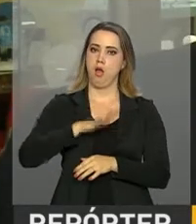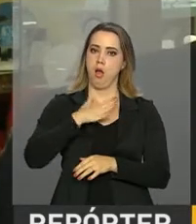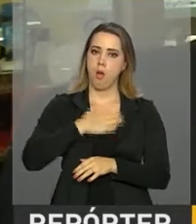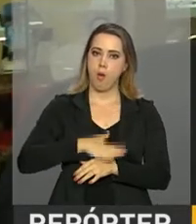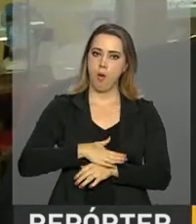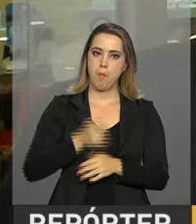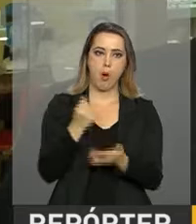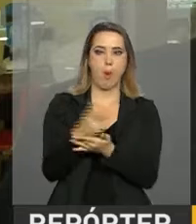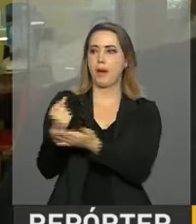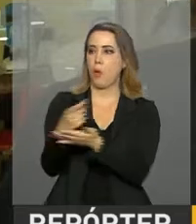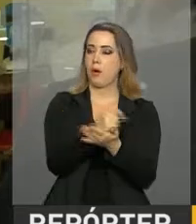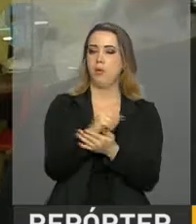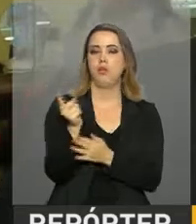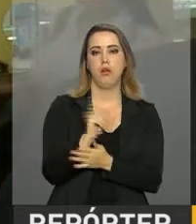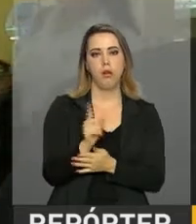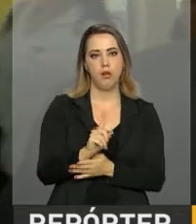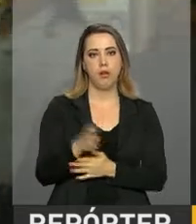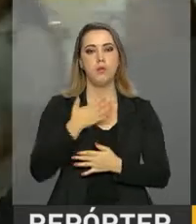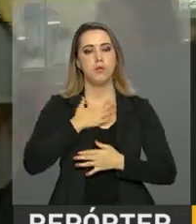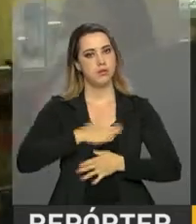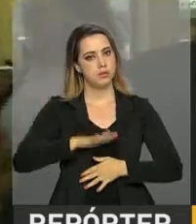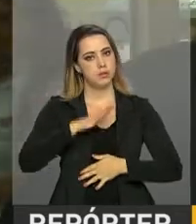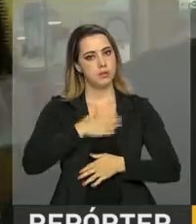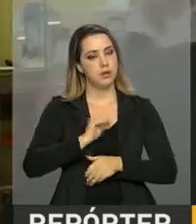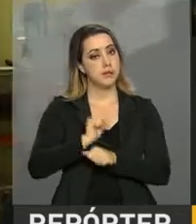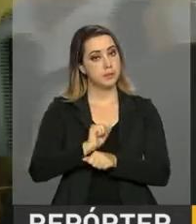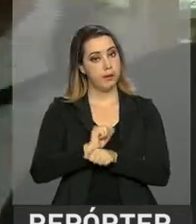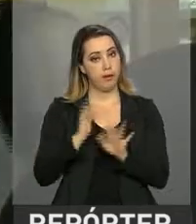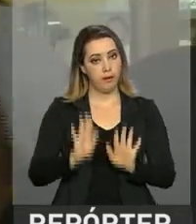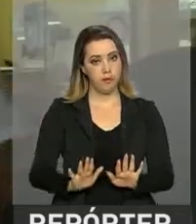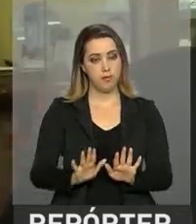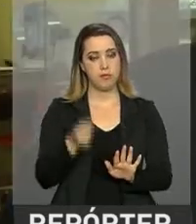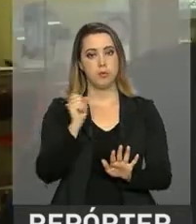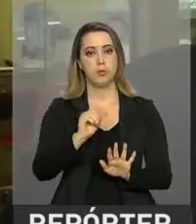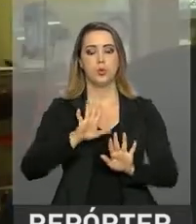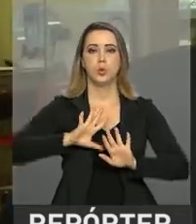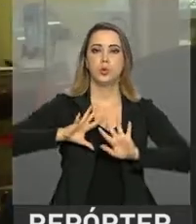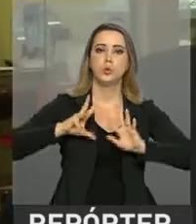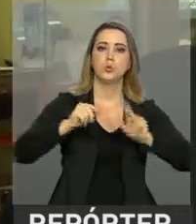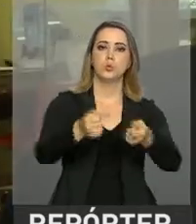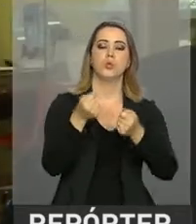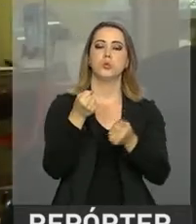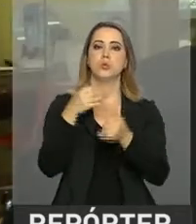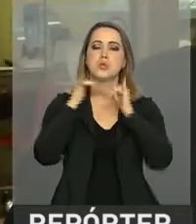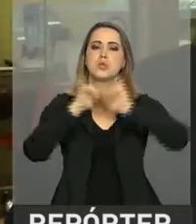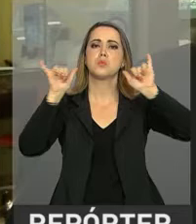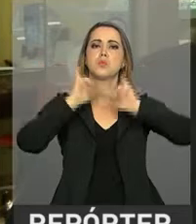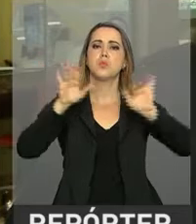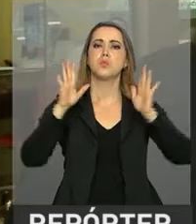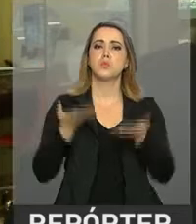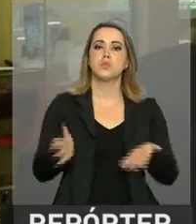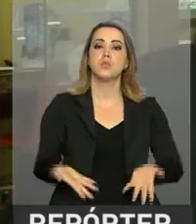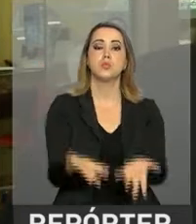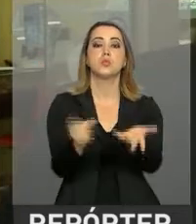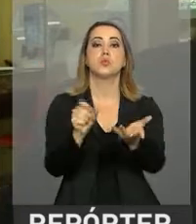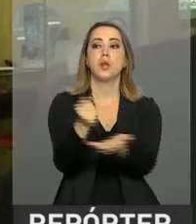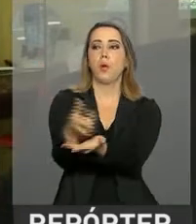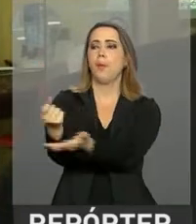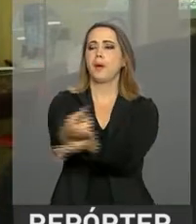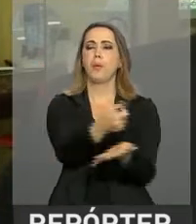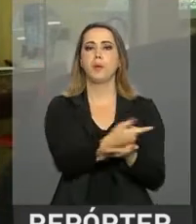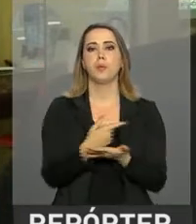impulso todas as promoções no fundo elas estimulam essa compra pelo impulso então a primeira orientação